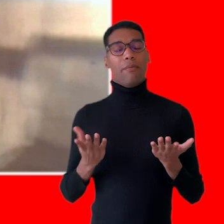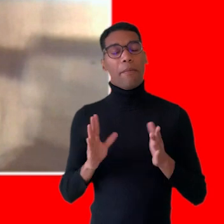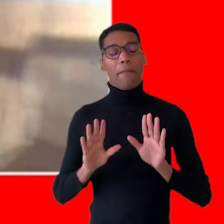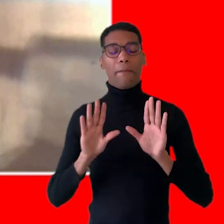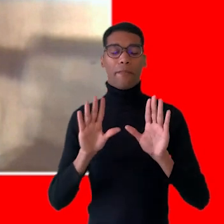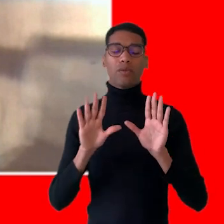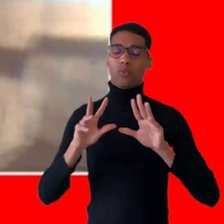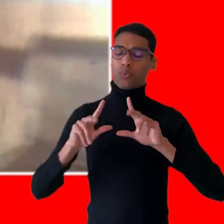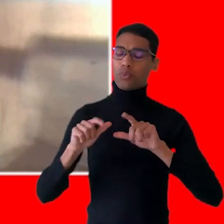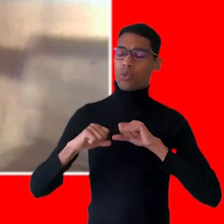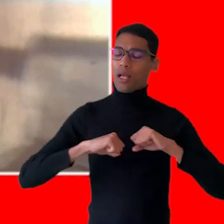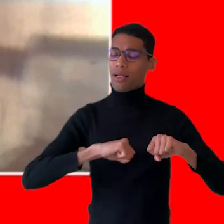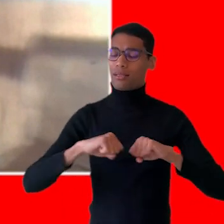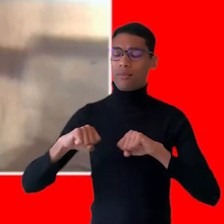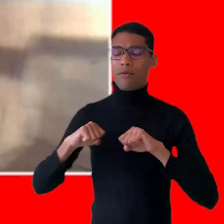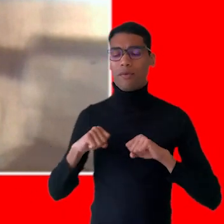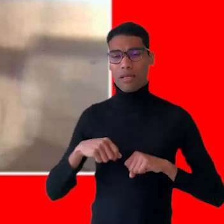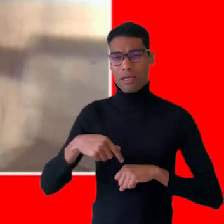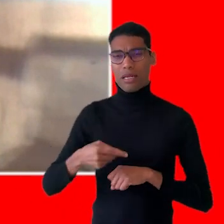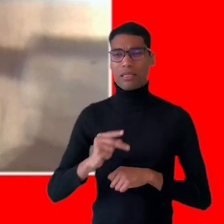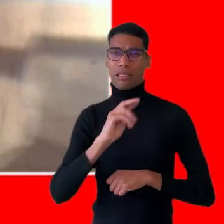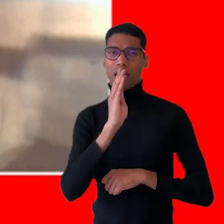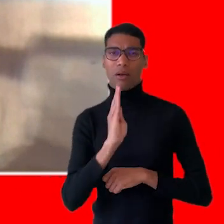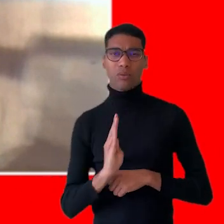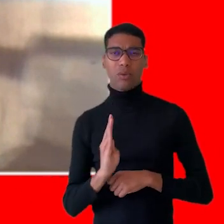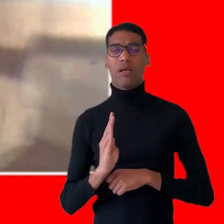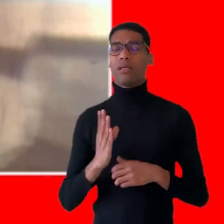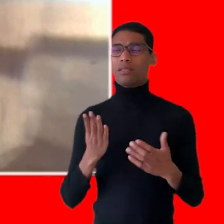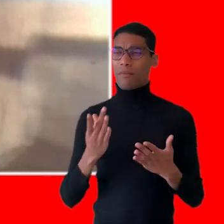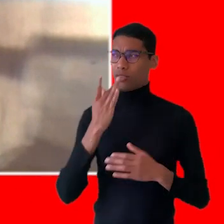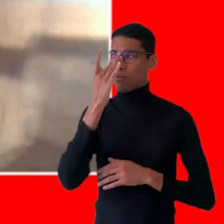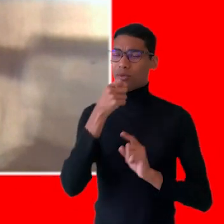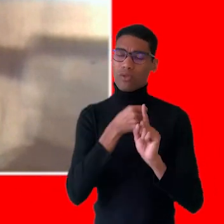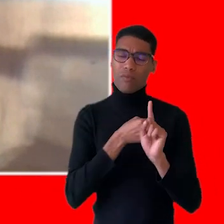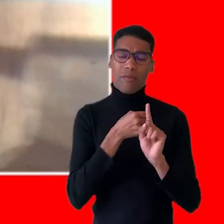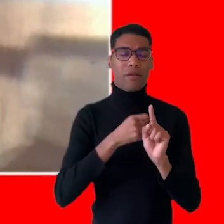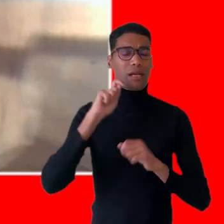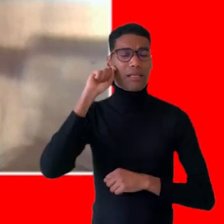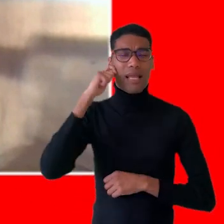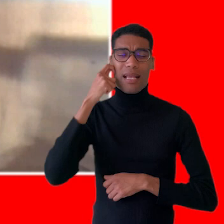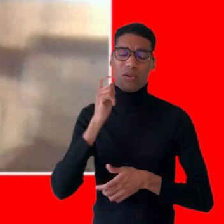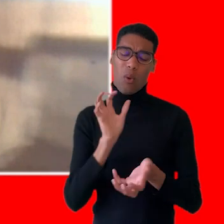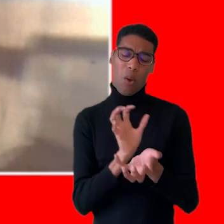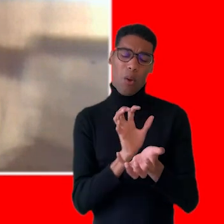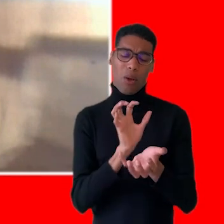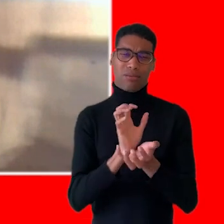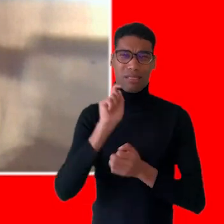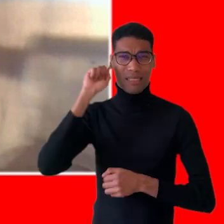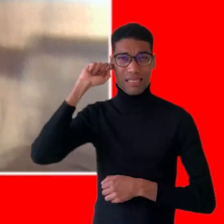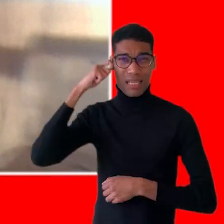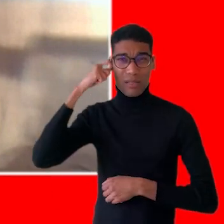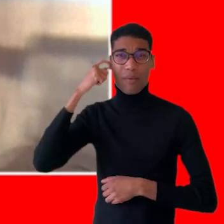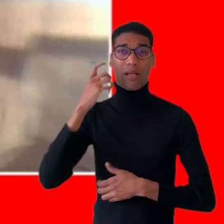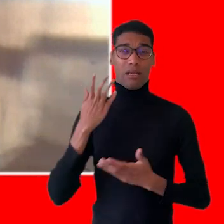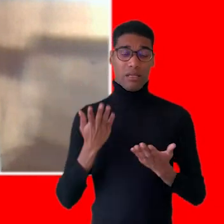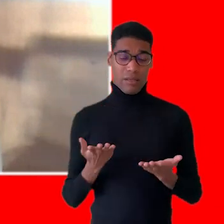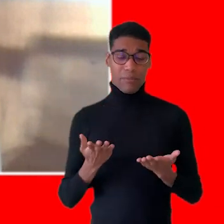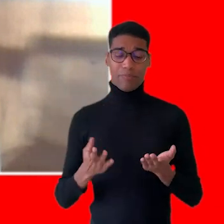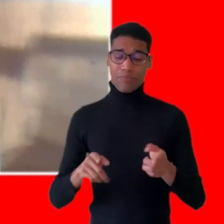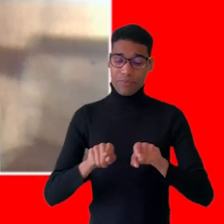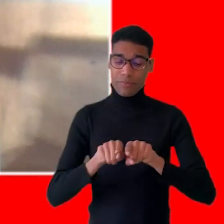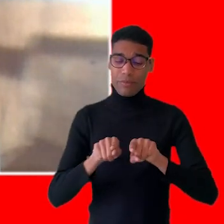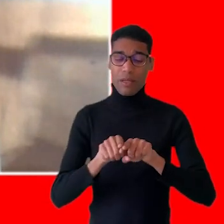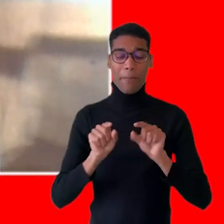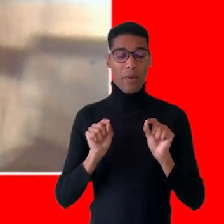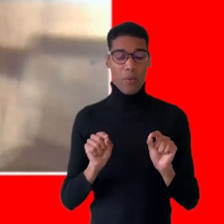todos esses essa mobilização brasileira, né, de militantes negros, de organizações negras, de